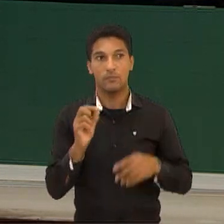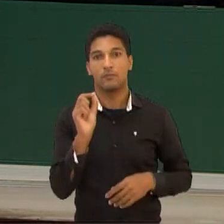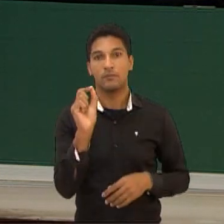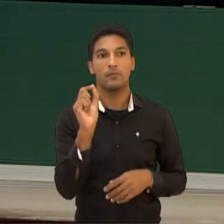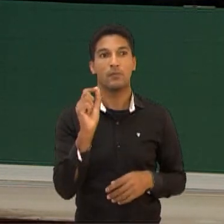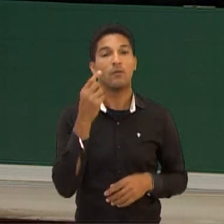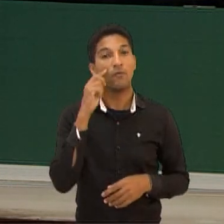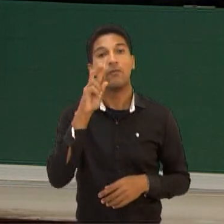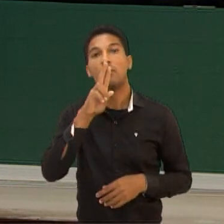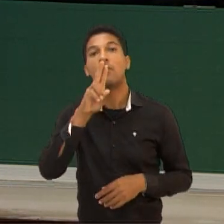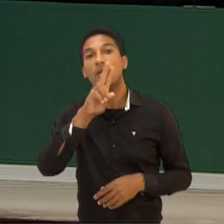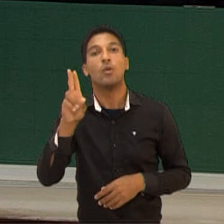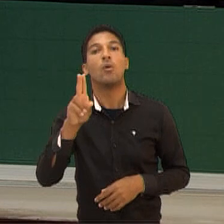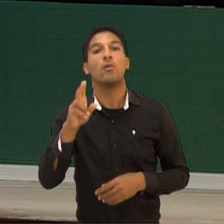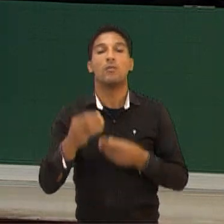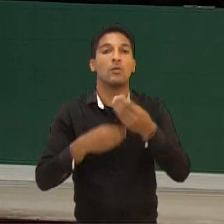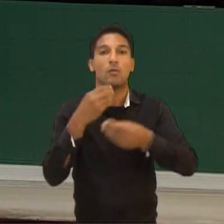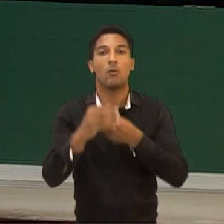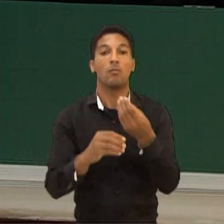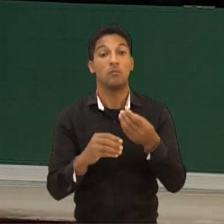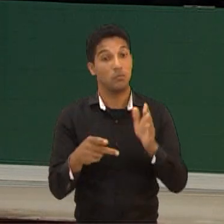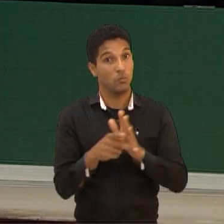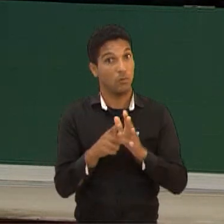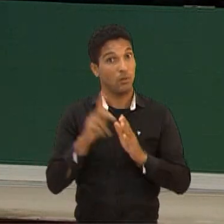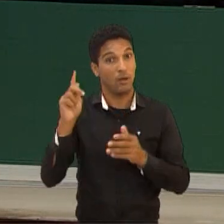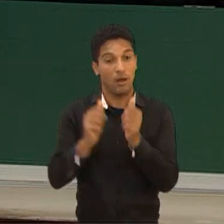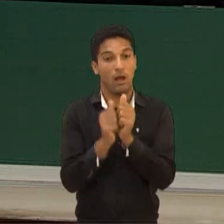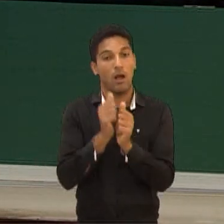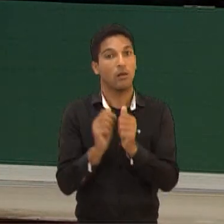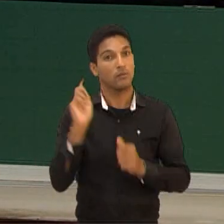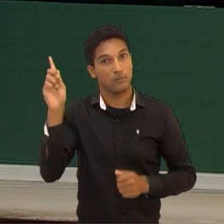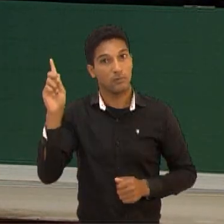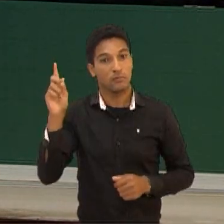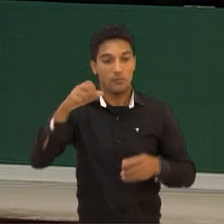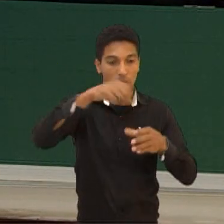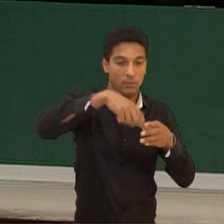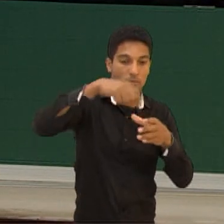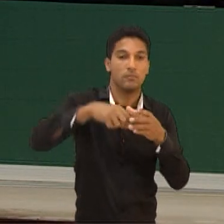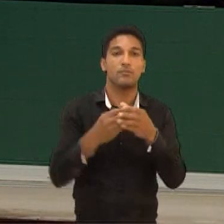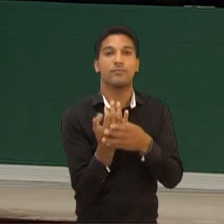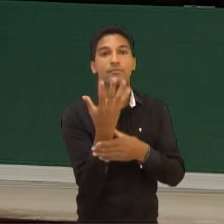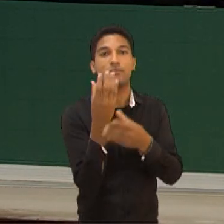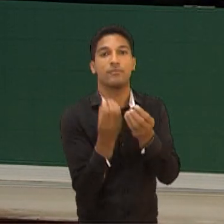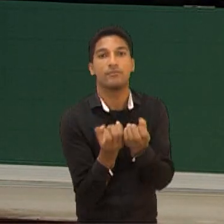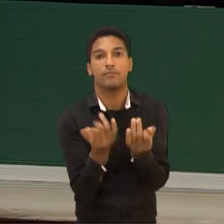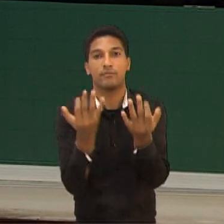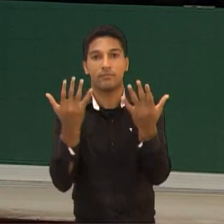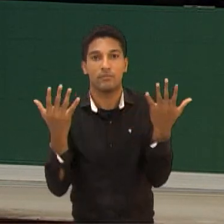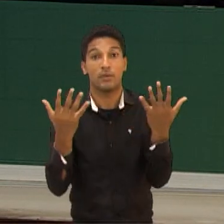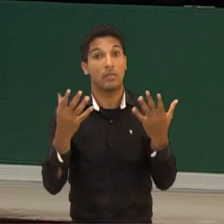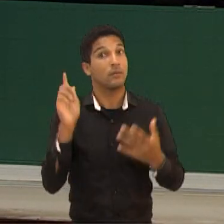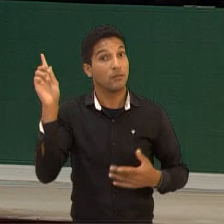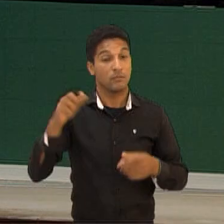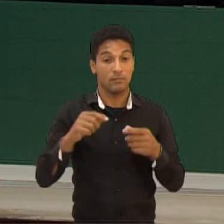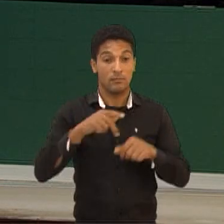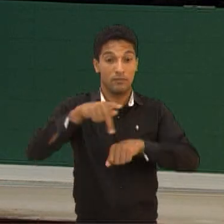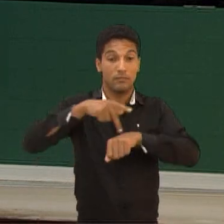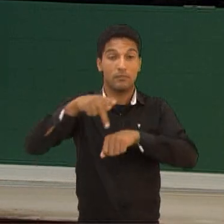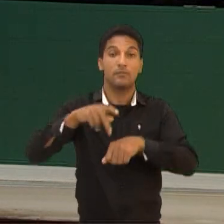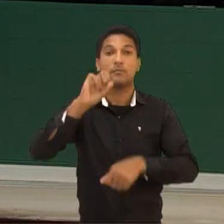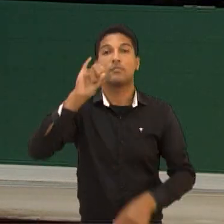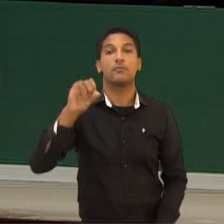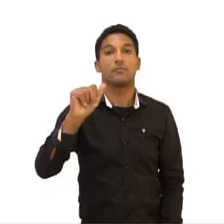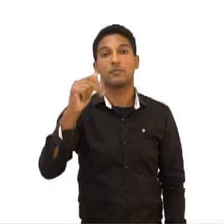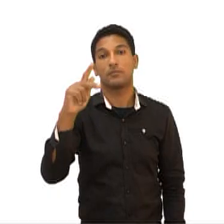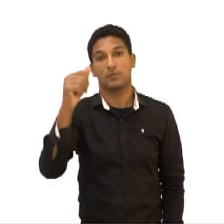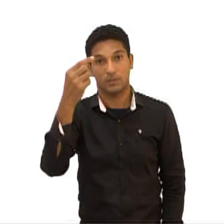o nome, né, como são chamados os campos de plantio lá de arroz no Japão. Né, a gente vai ver eles mais à frente aqui do quiz. Então, como